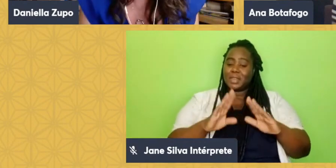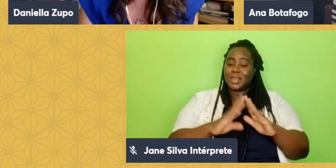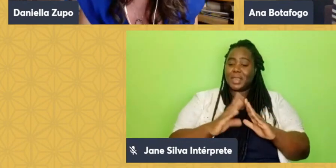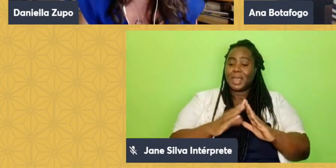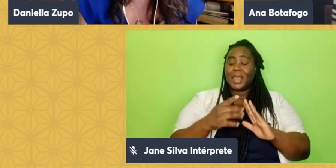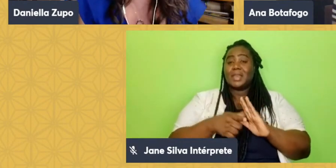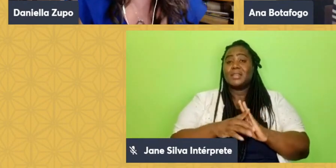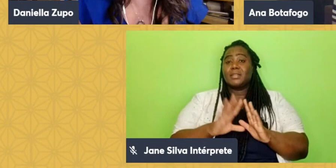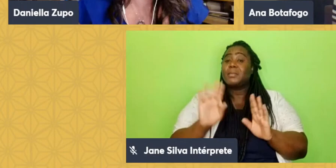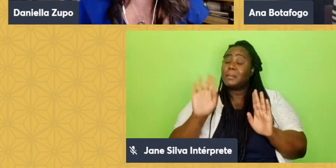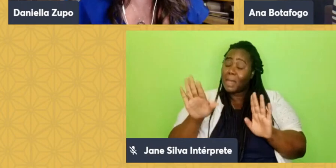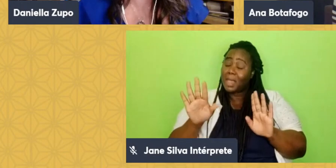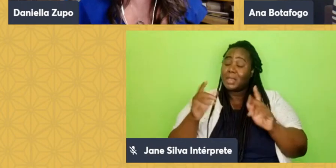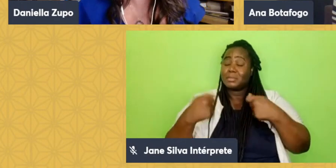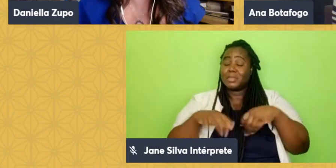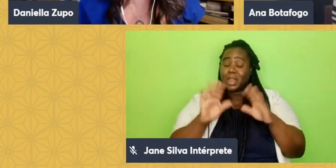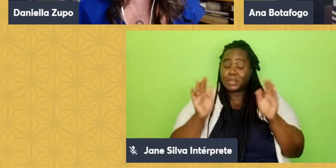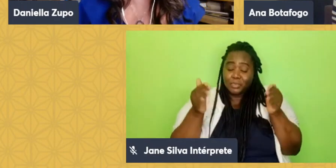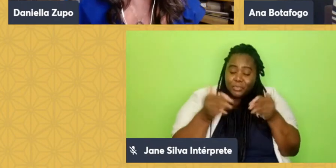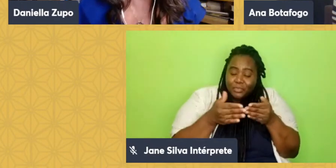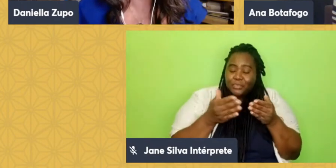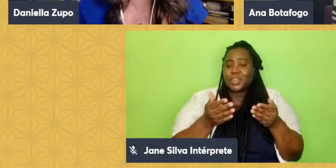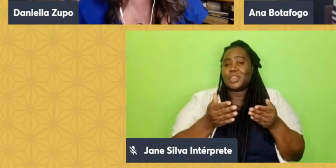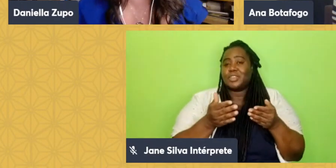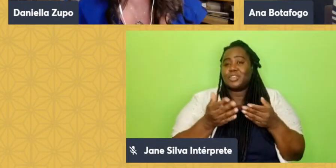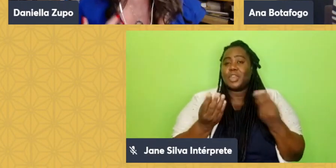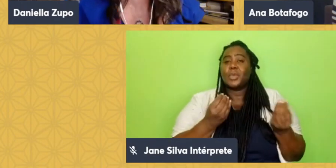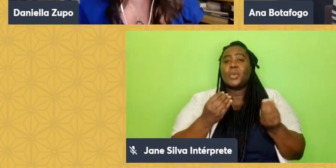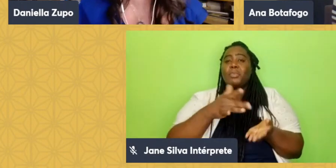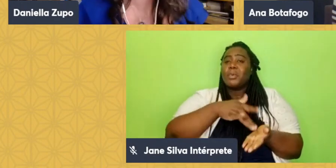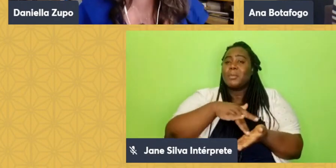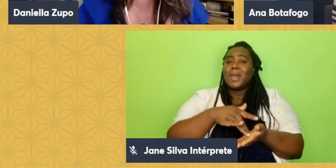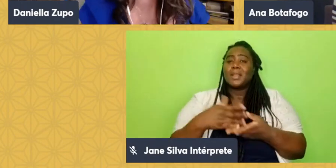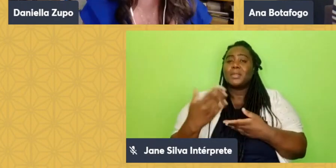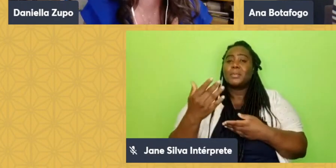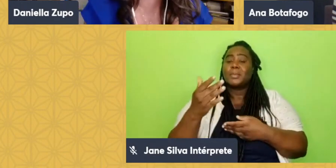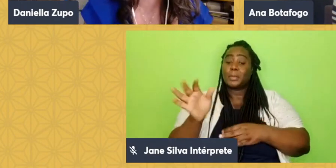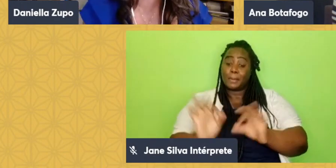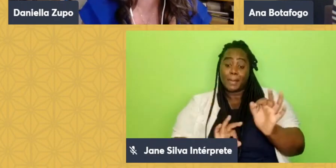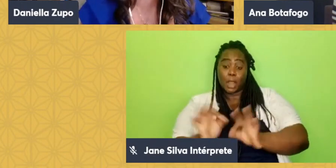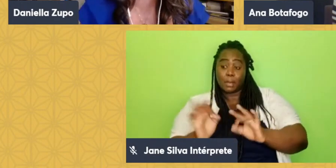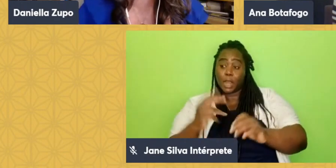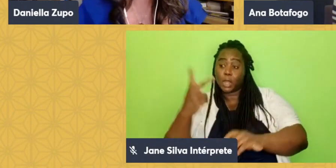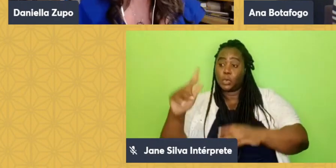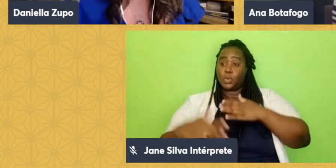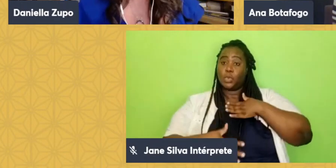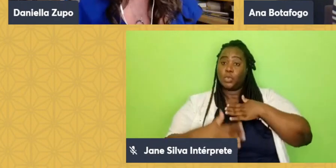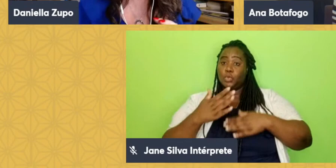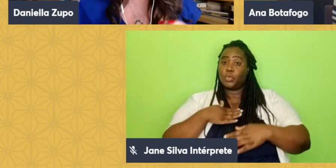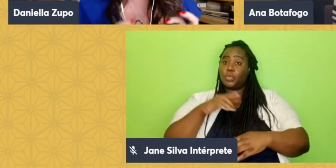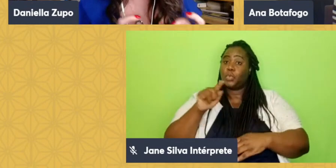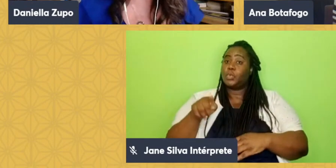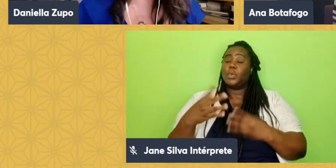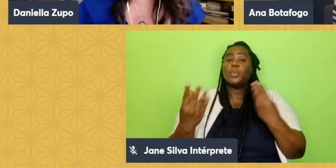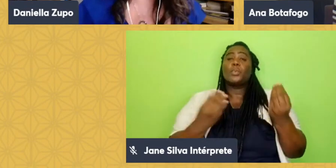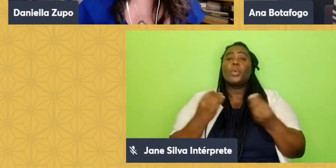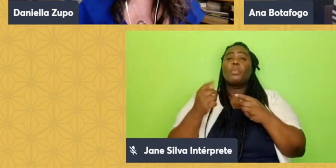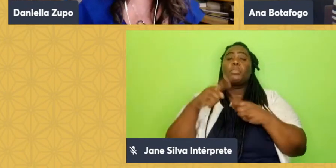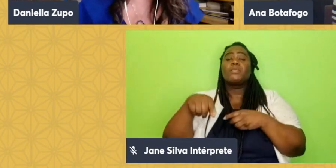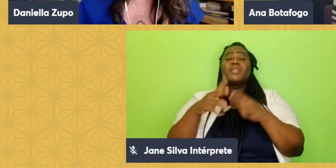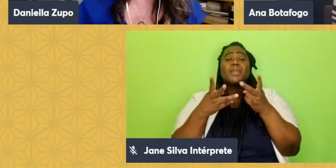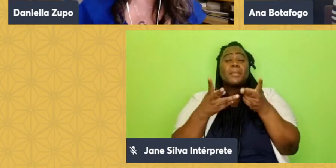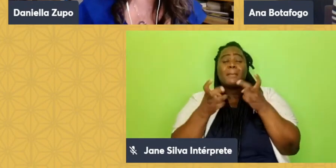dançaram mesmo e se fecharam mais né como como bailarina como preparadora de outros se você é mas você